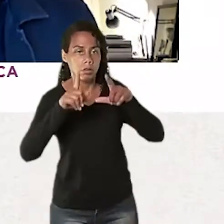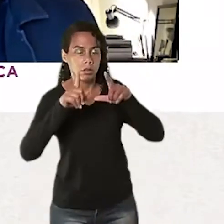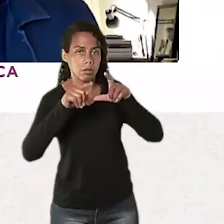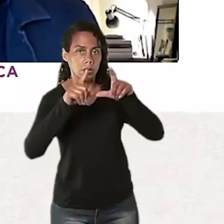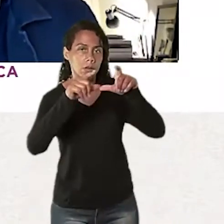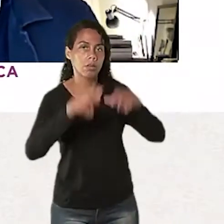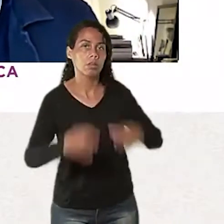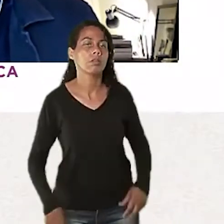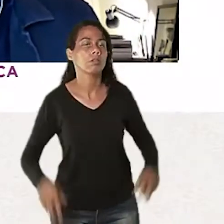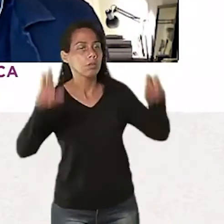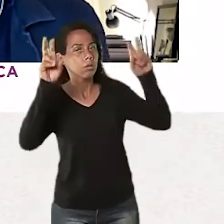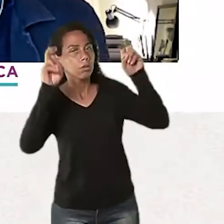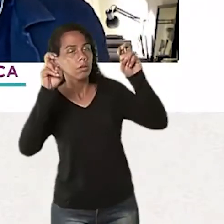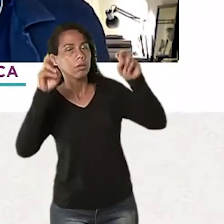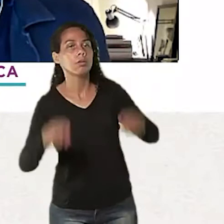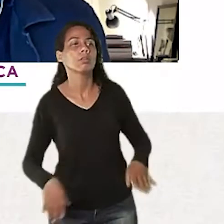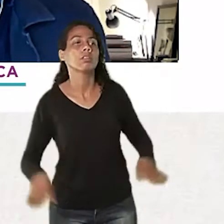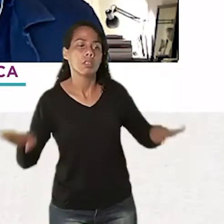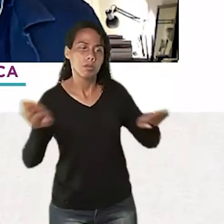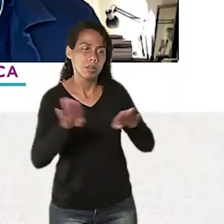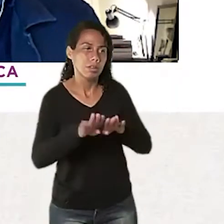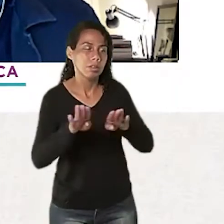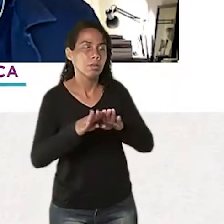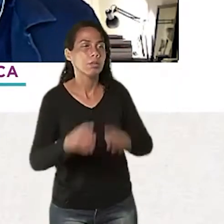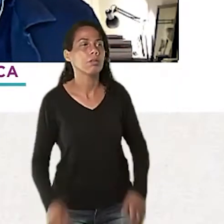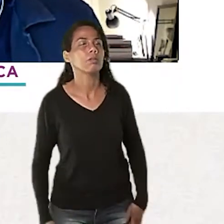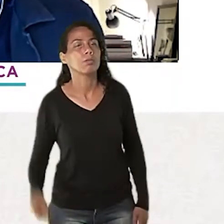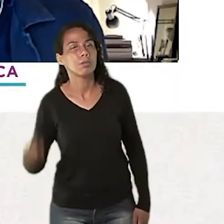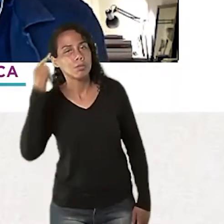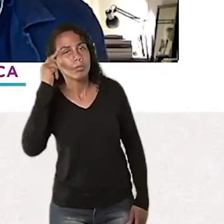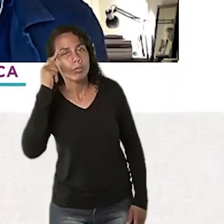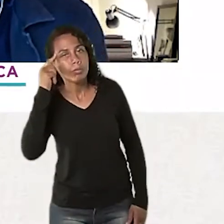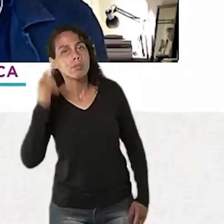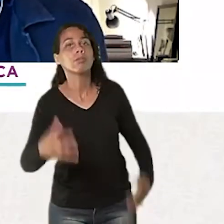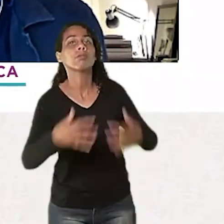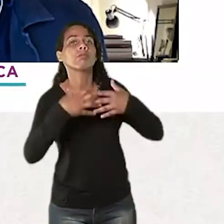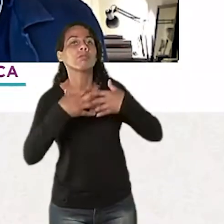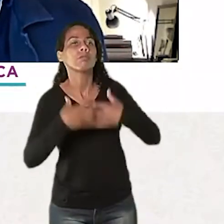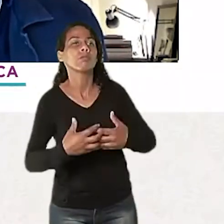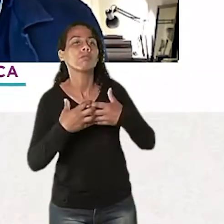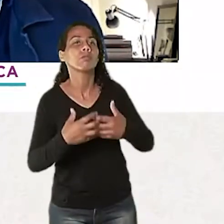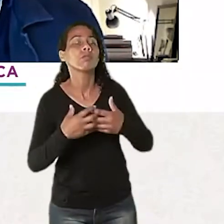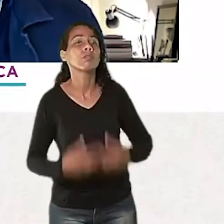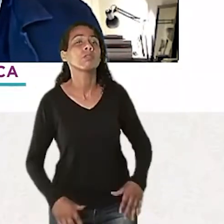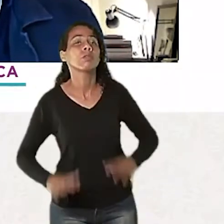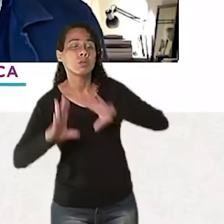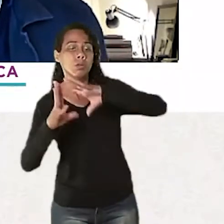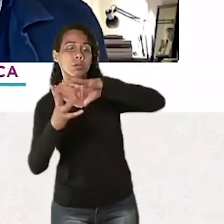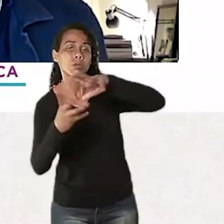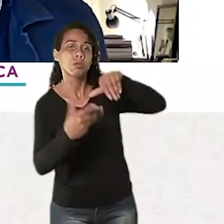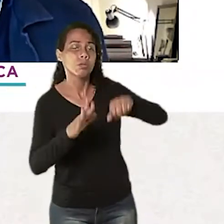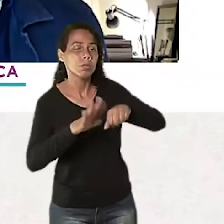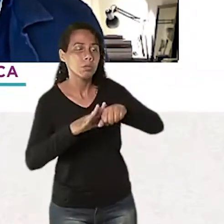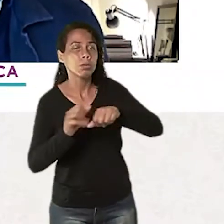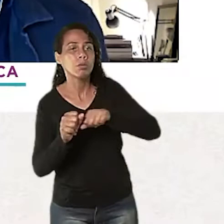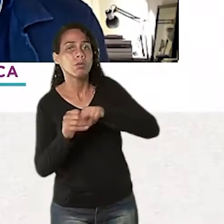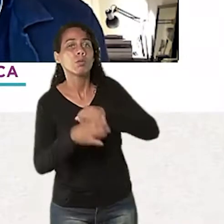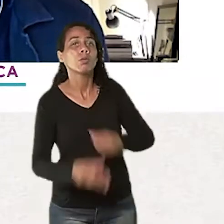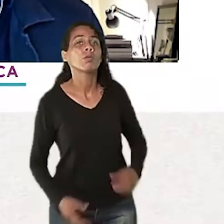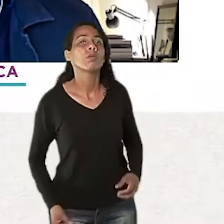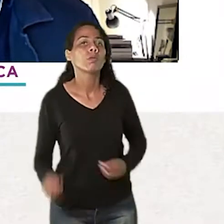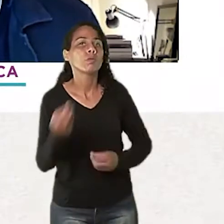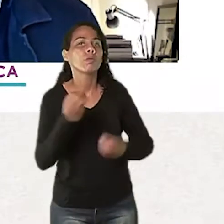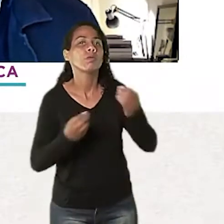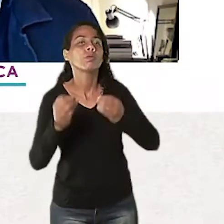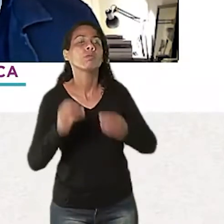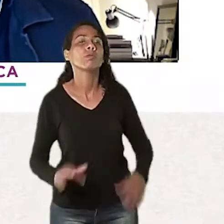mas também o mundo de inter-relação mudou também, né? Sabe-se lá se você, ao chegar numa cidade dessa,